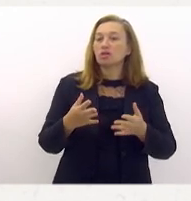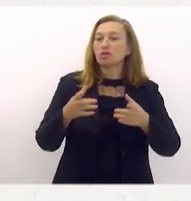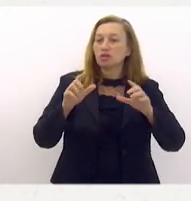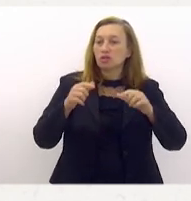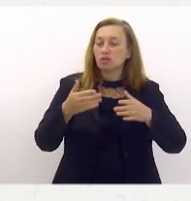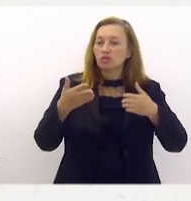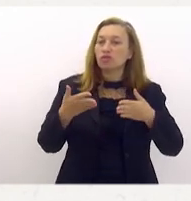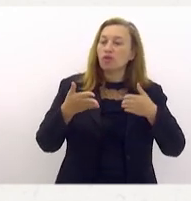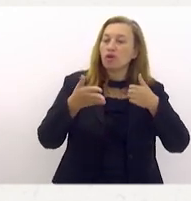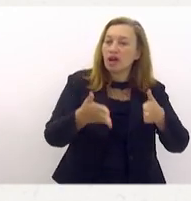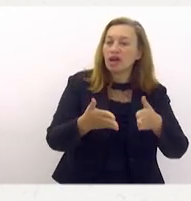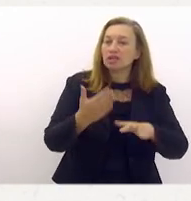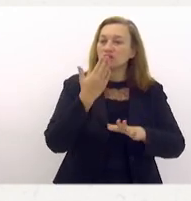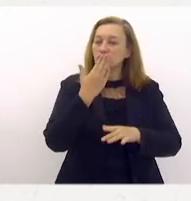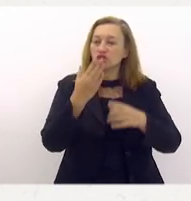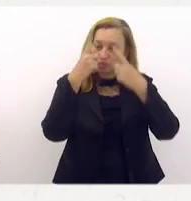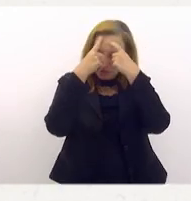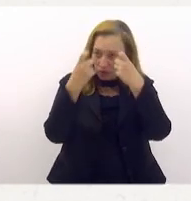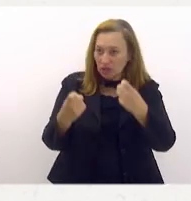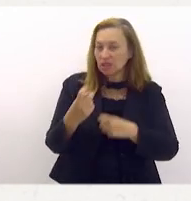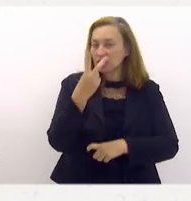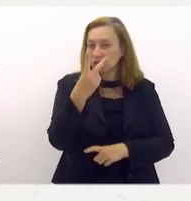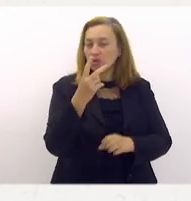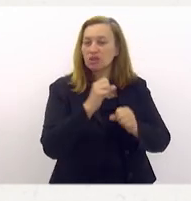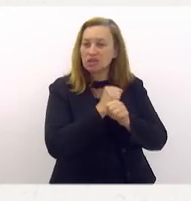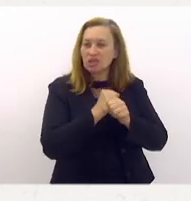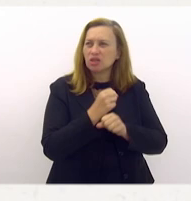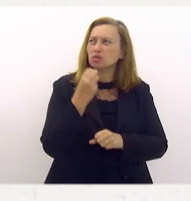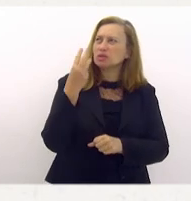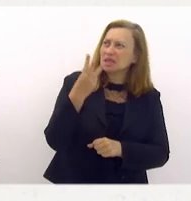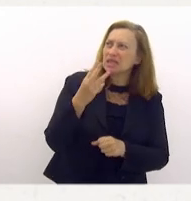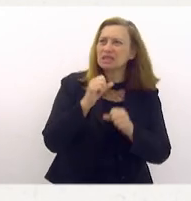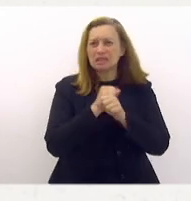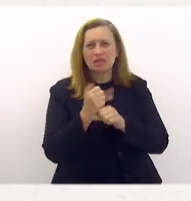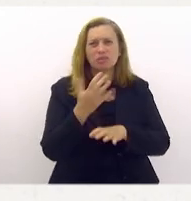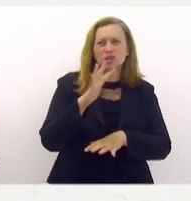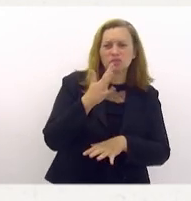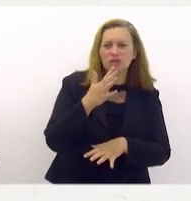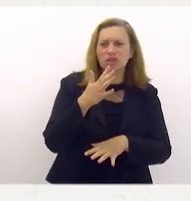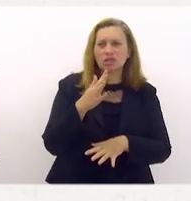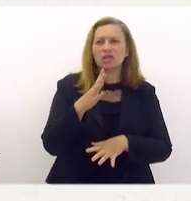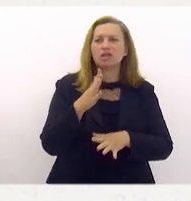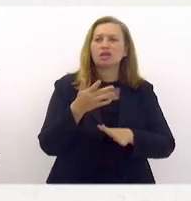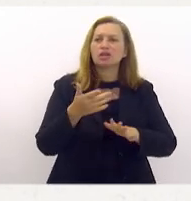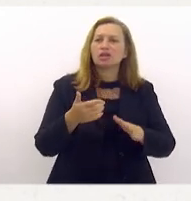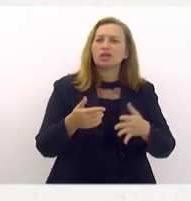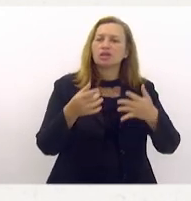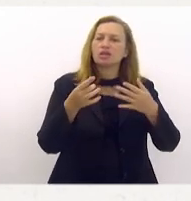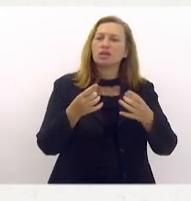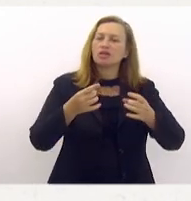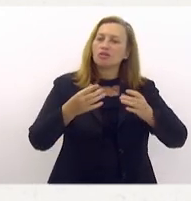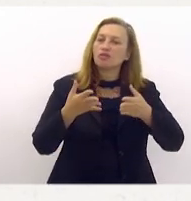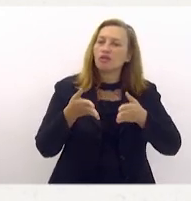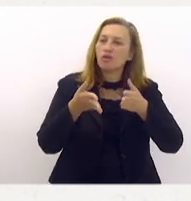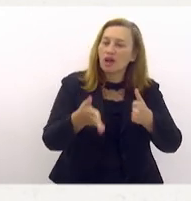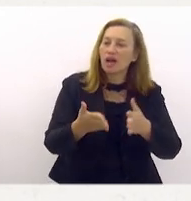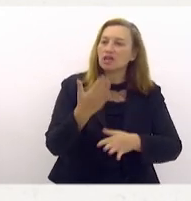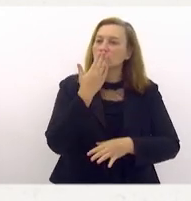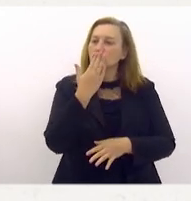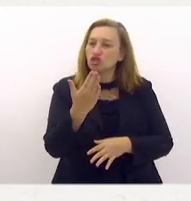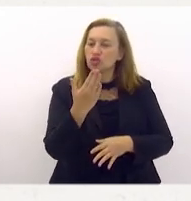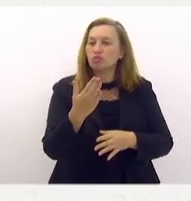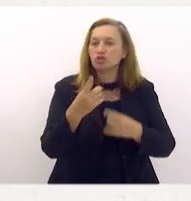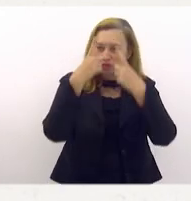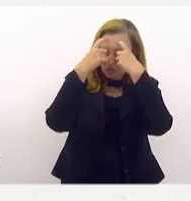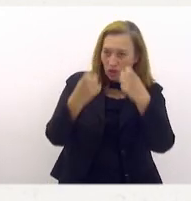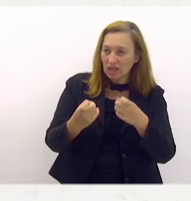tipo de violência, e tem uns 2 anos, mais ou menos, 2, 3 anos, que a gente passou a tipificar esse tipo de violência na legislação.